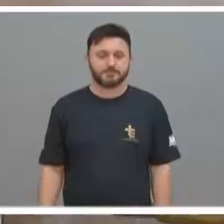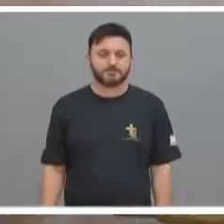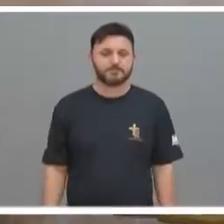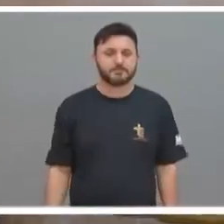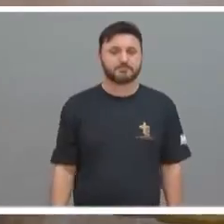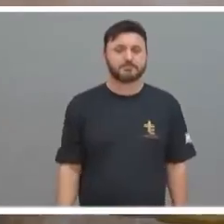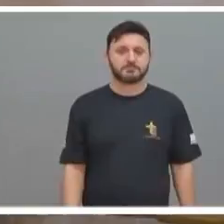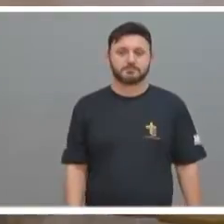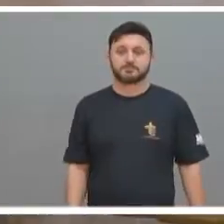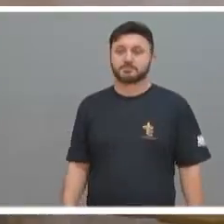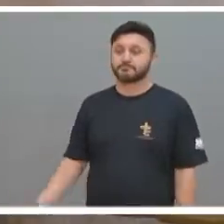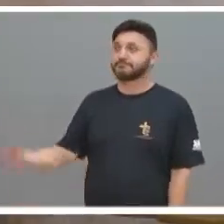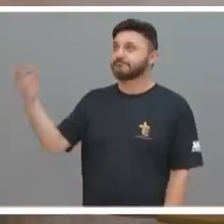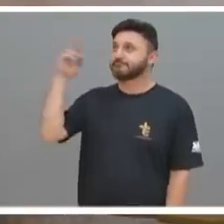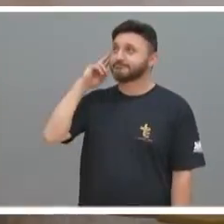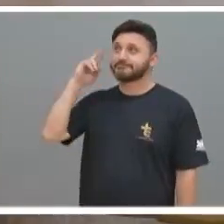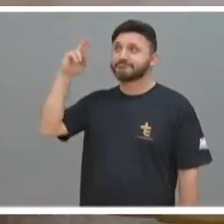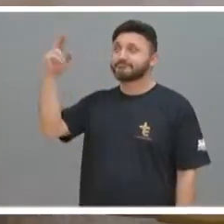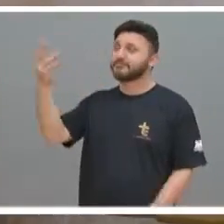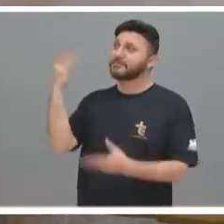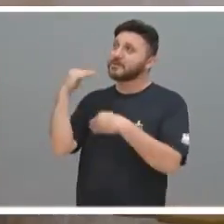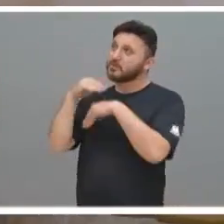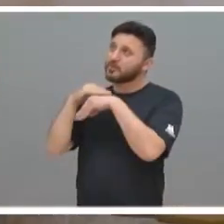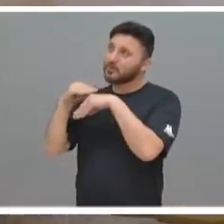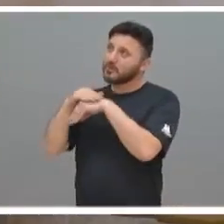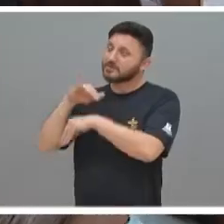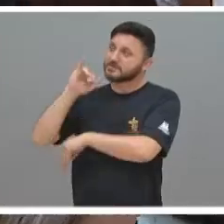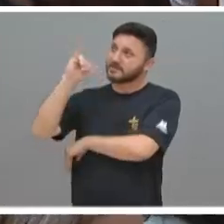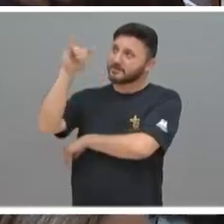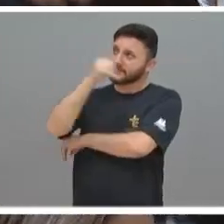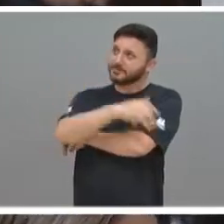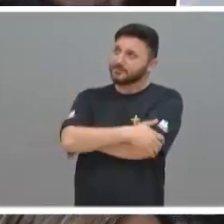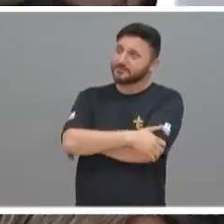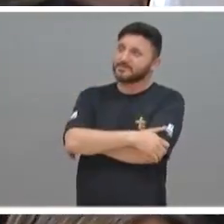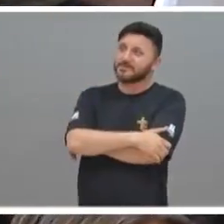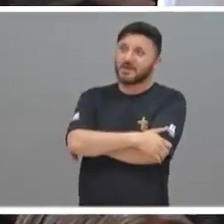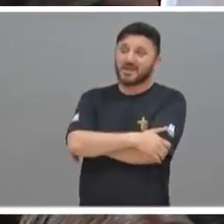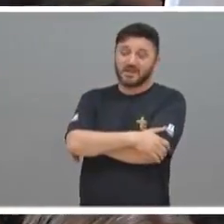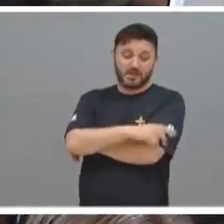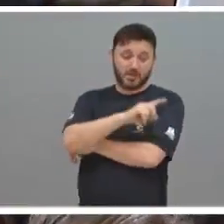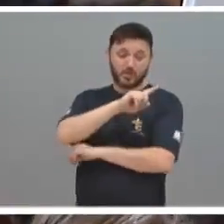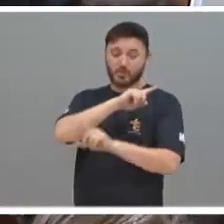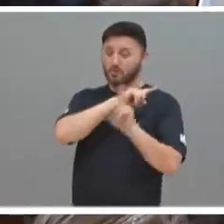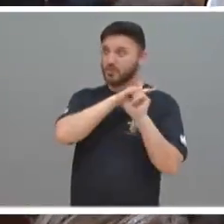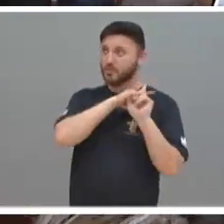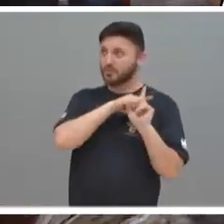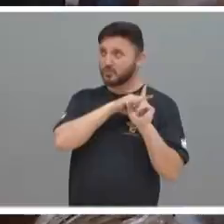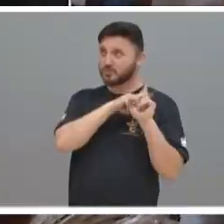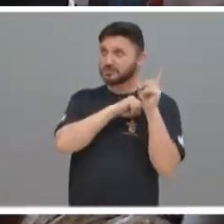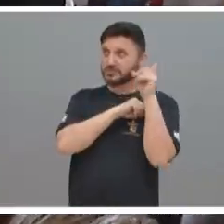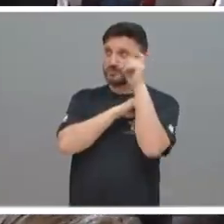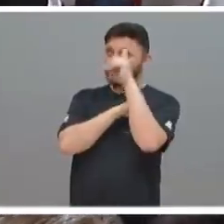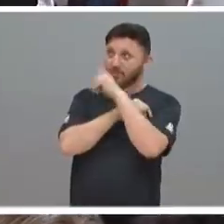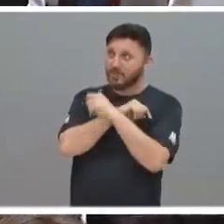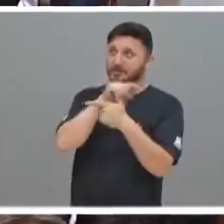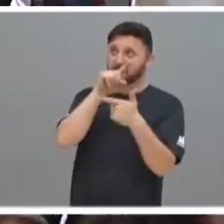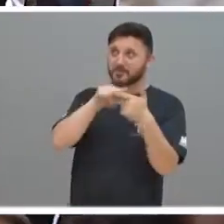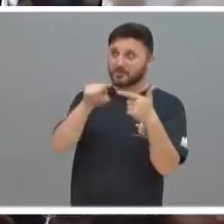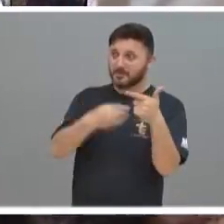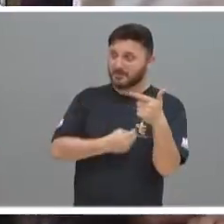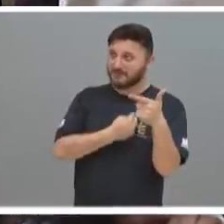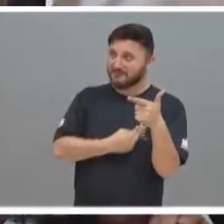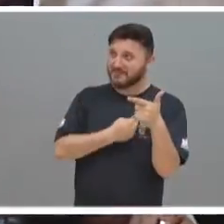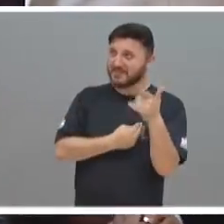Venho te falar, meu Deus, não tá fácil carregar